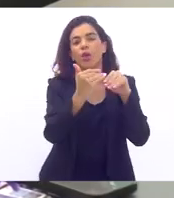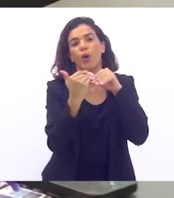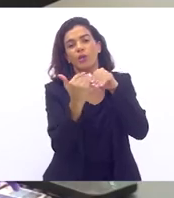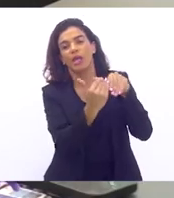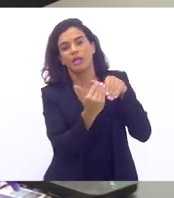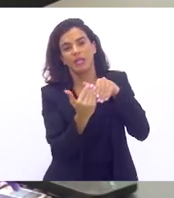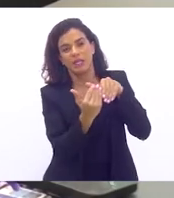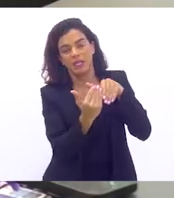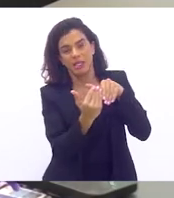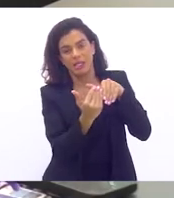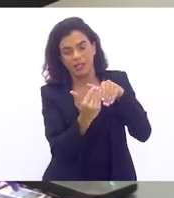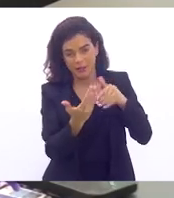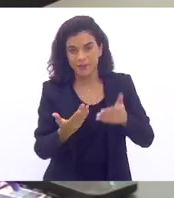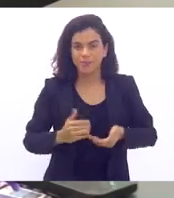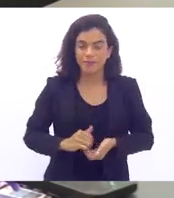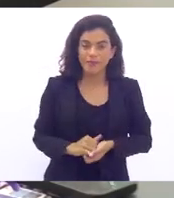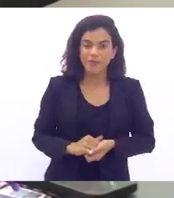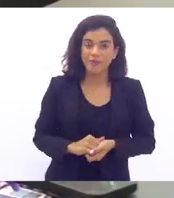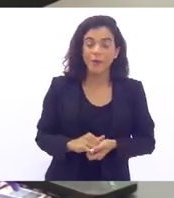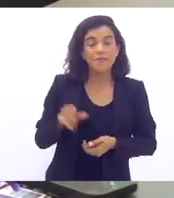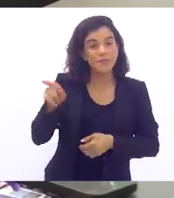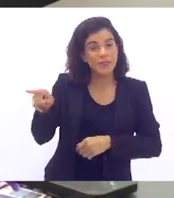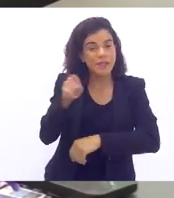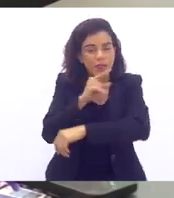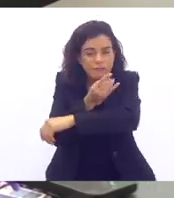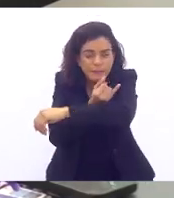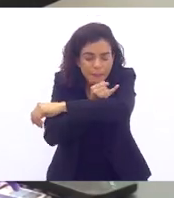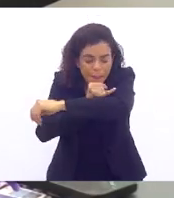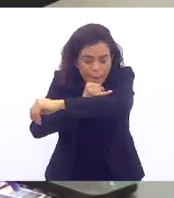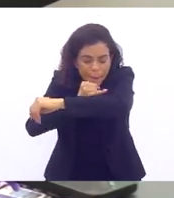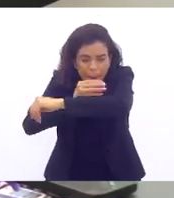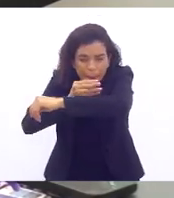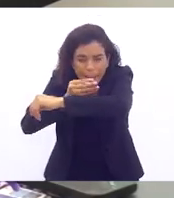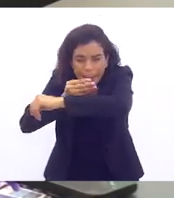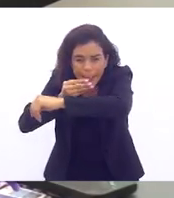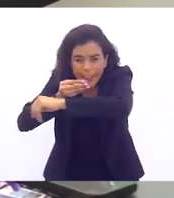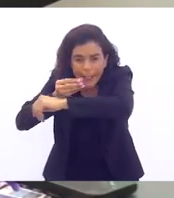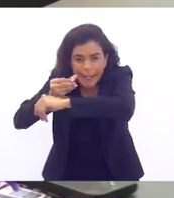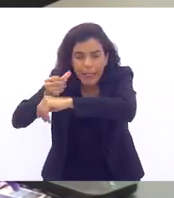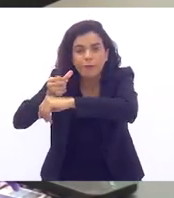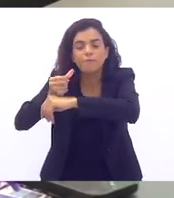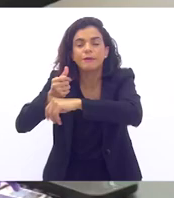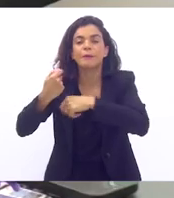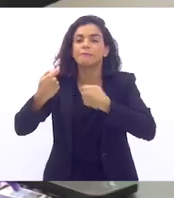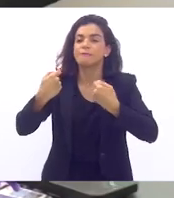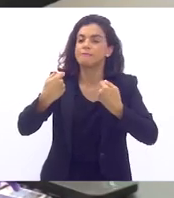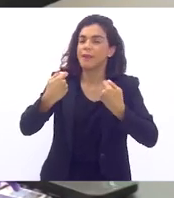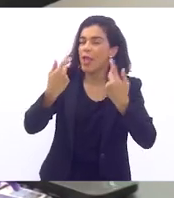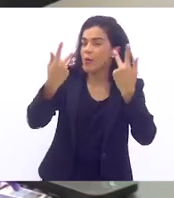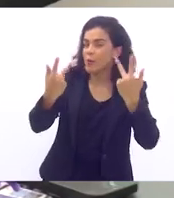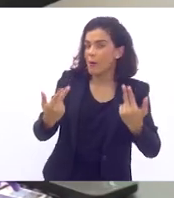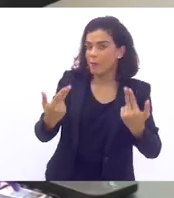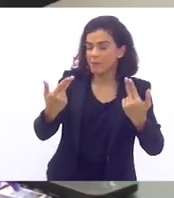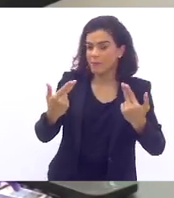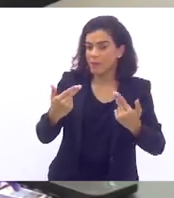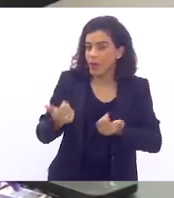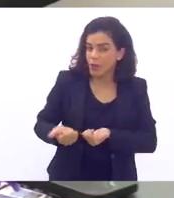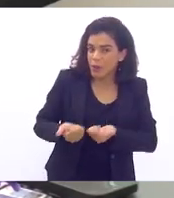e é um exemplo muito claro que demoras nisso tudo então nós precisamos sim dar